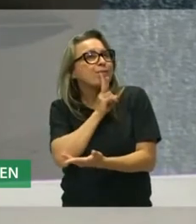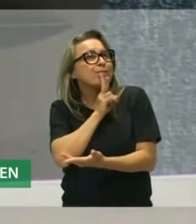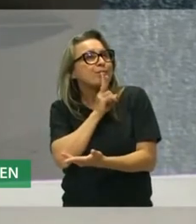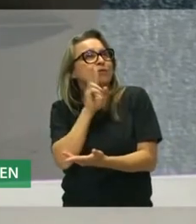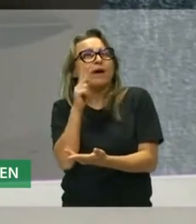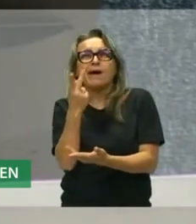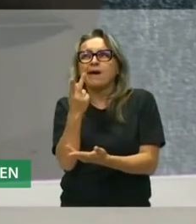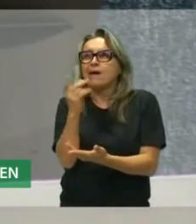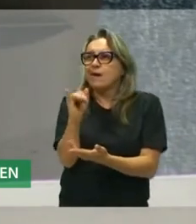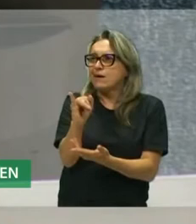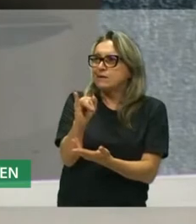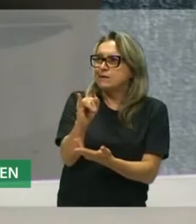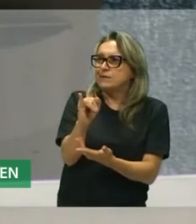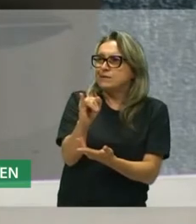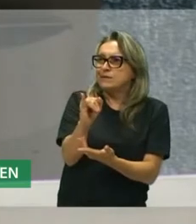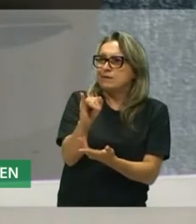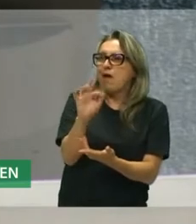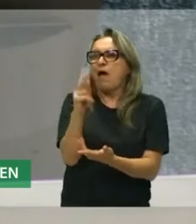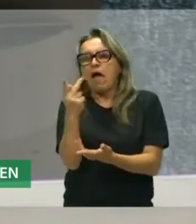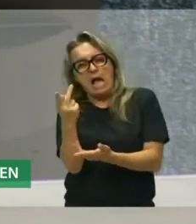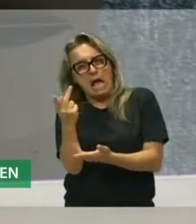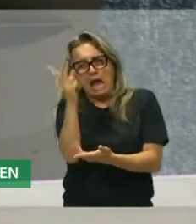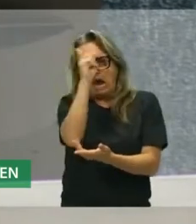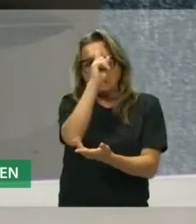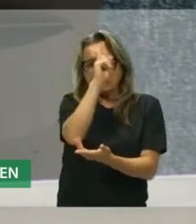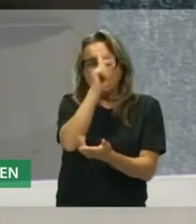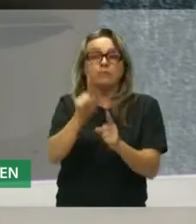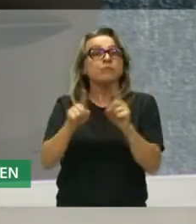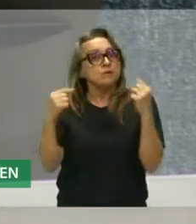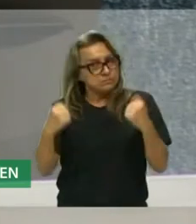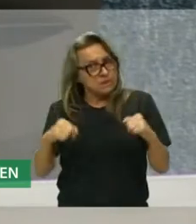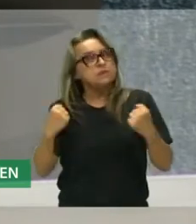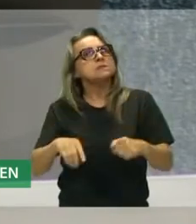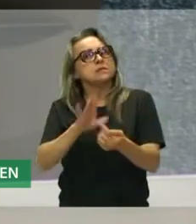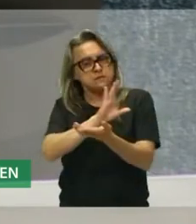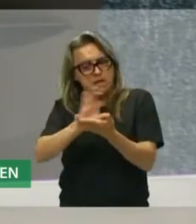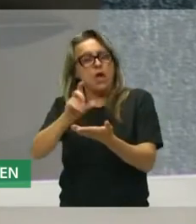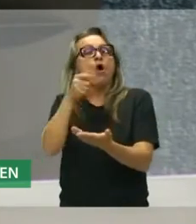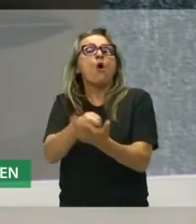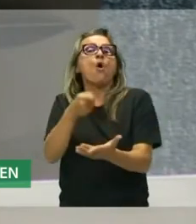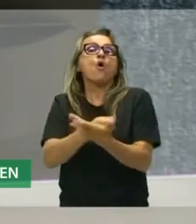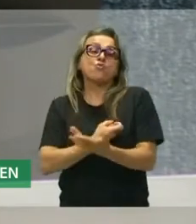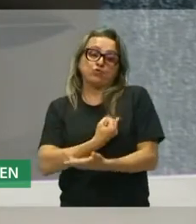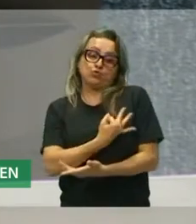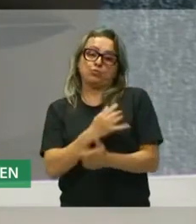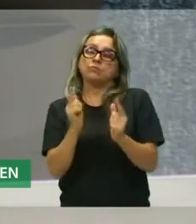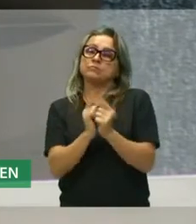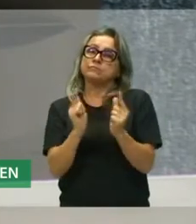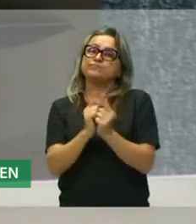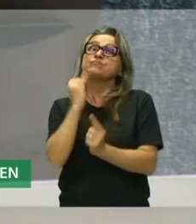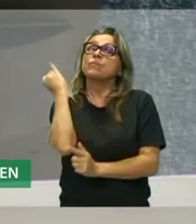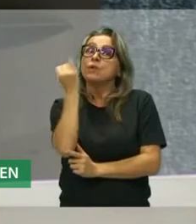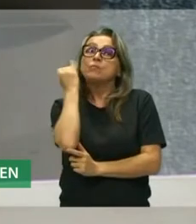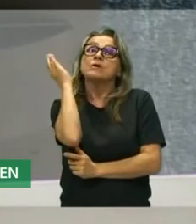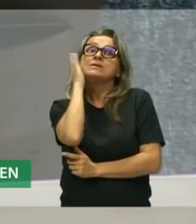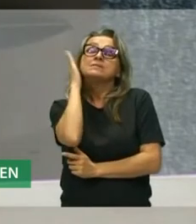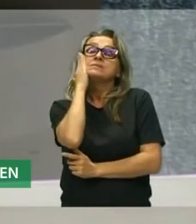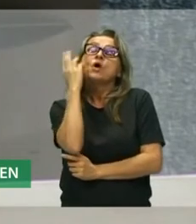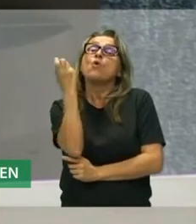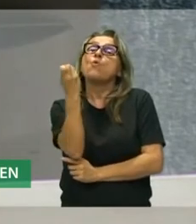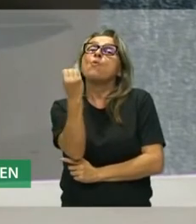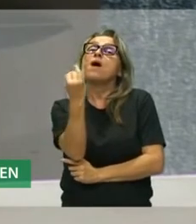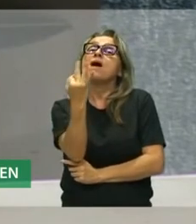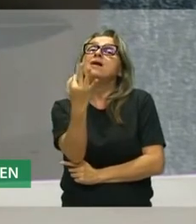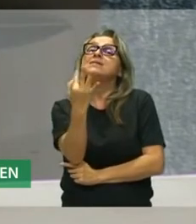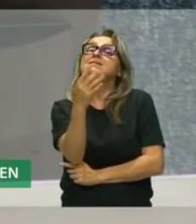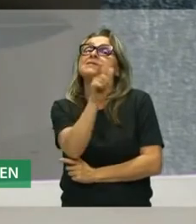HIH, isso, teria que repassar, né, por esse número de atendimento. Então, seria importante saber quantos pacientes